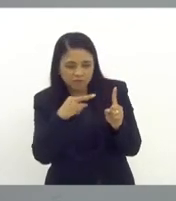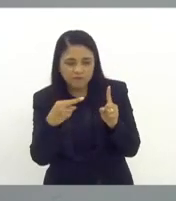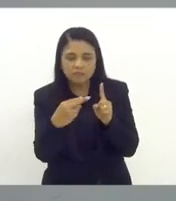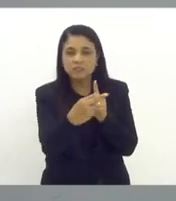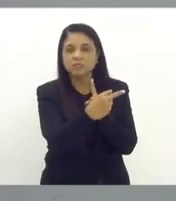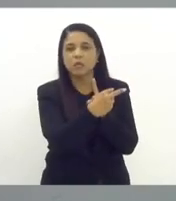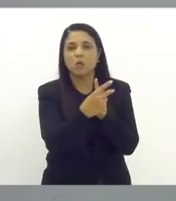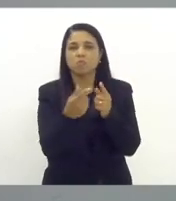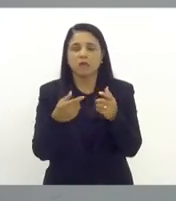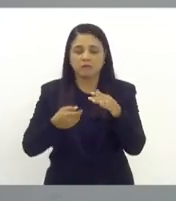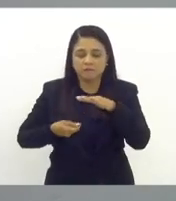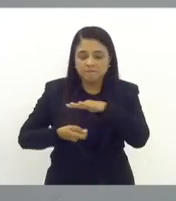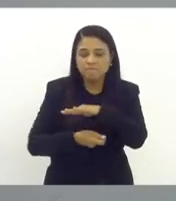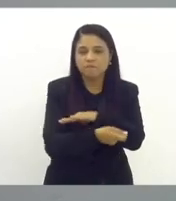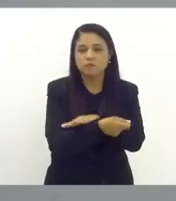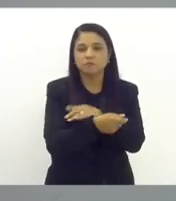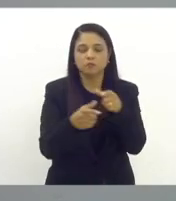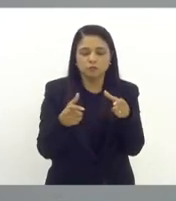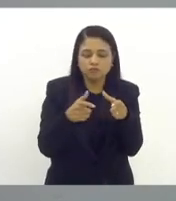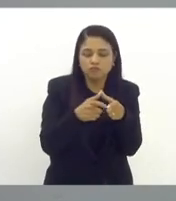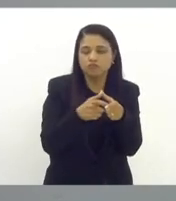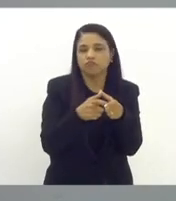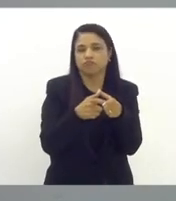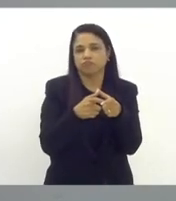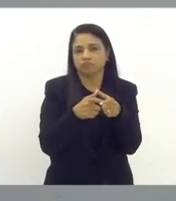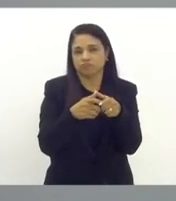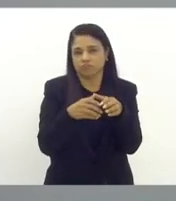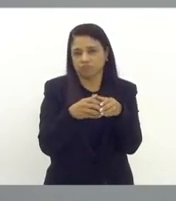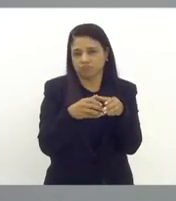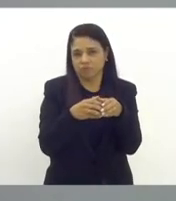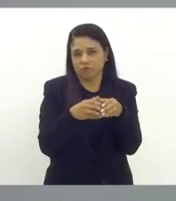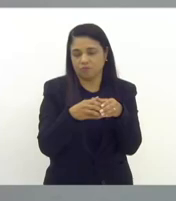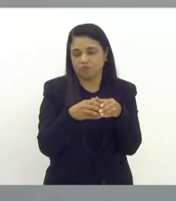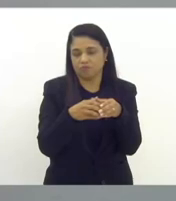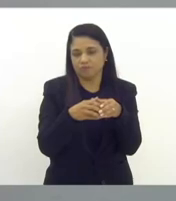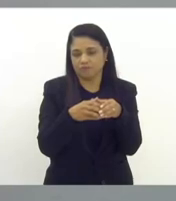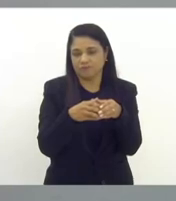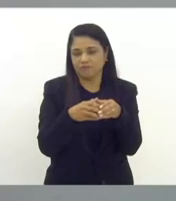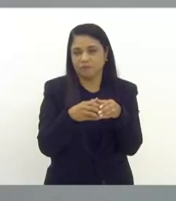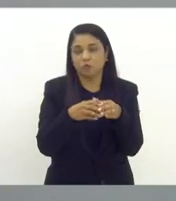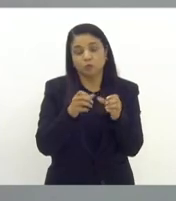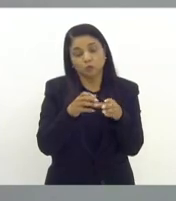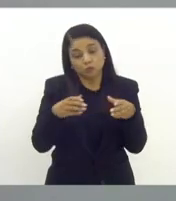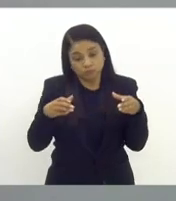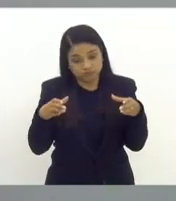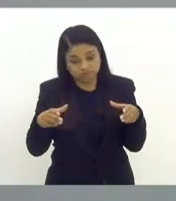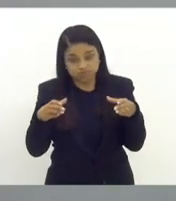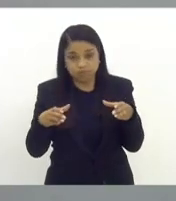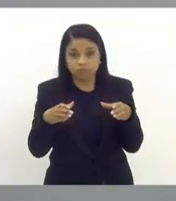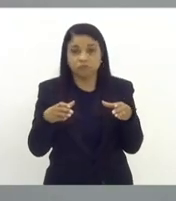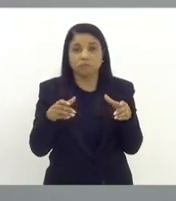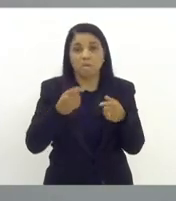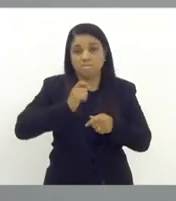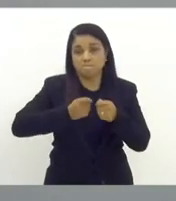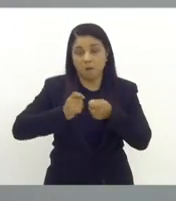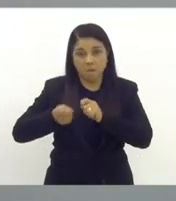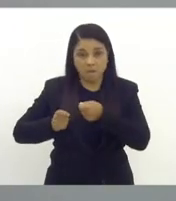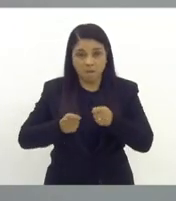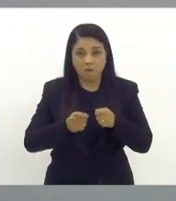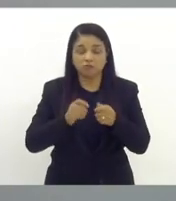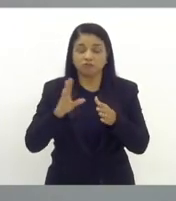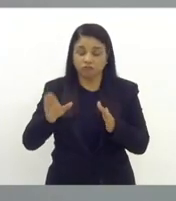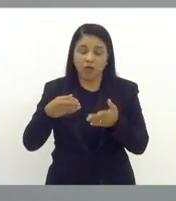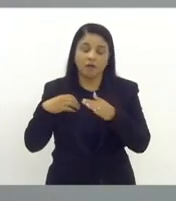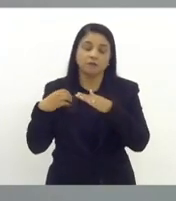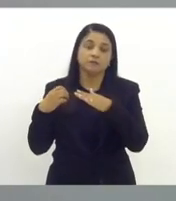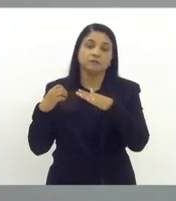para investimentos nos pequenos blocos né os grandes blocos já tem patrocínio da iniciativa privada então